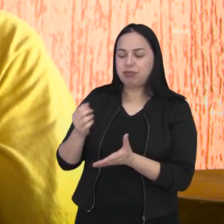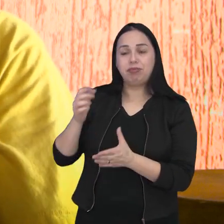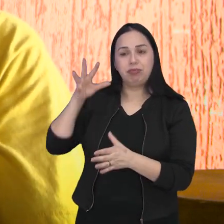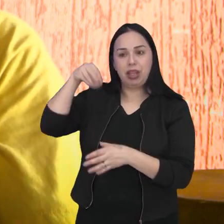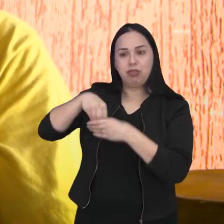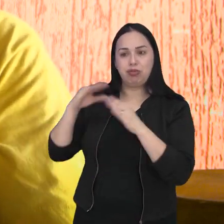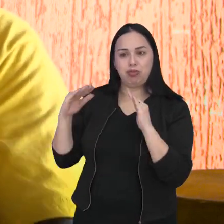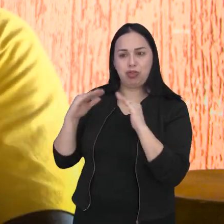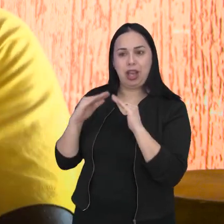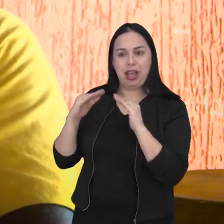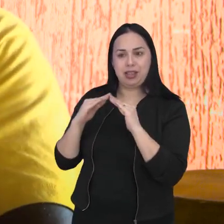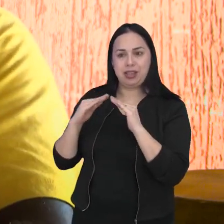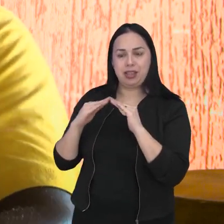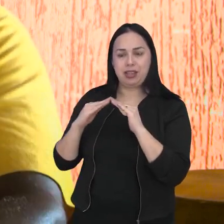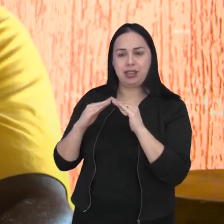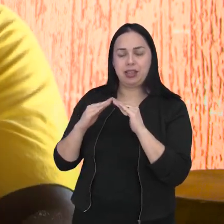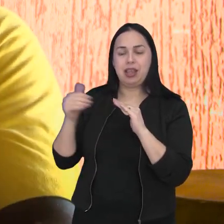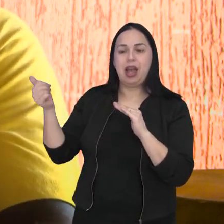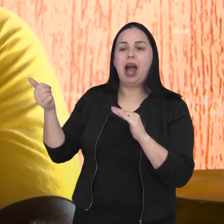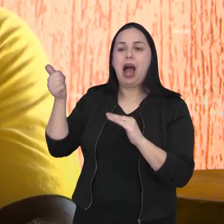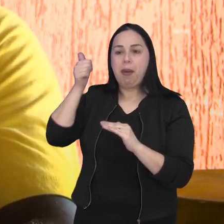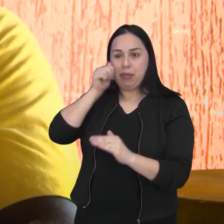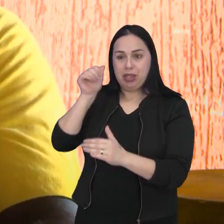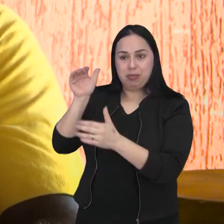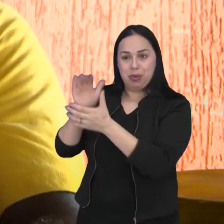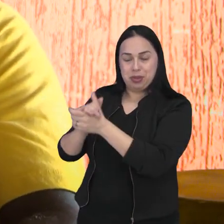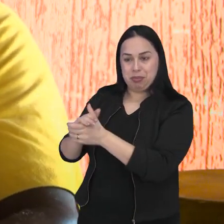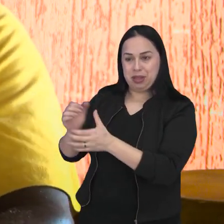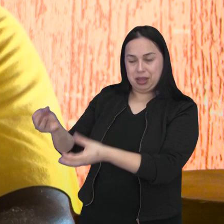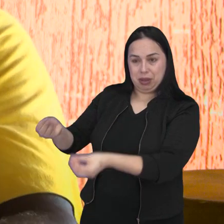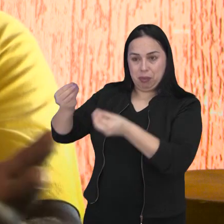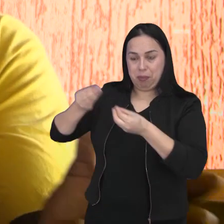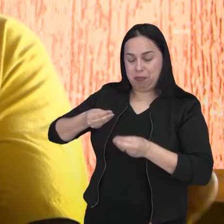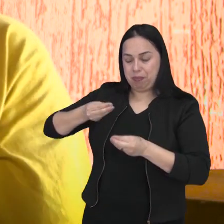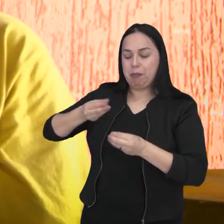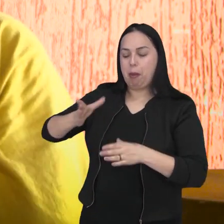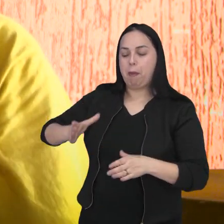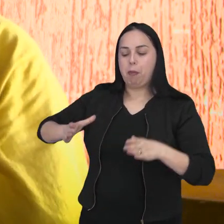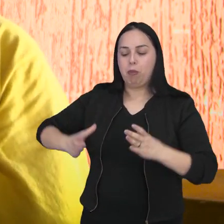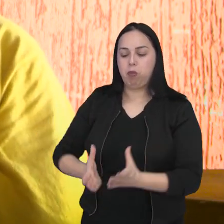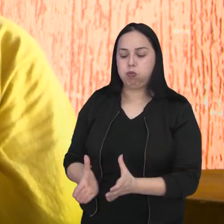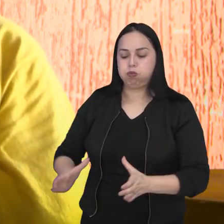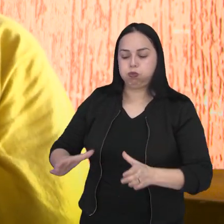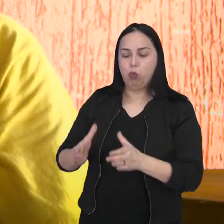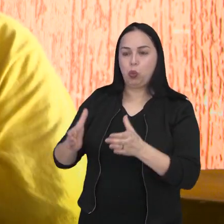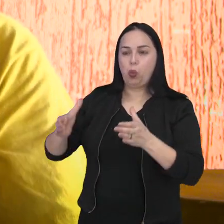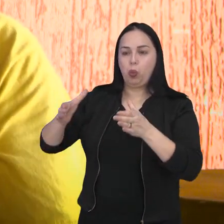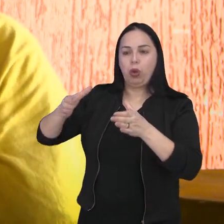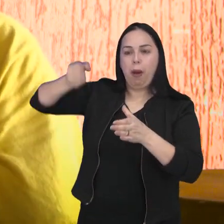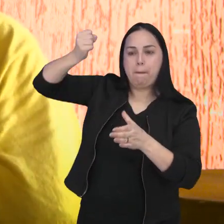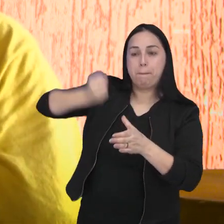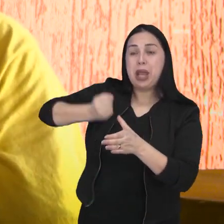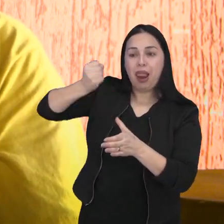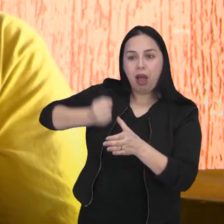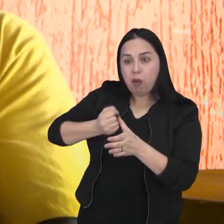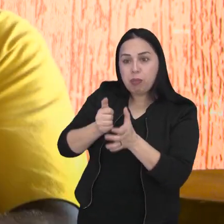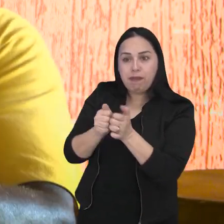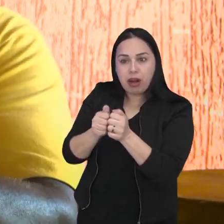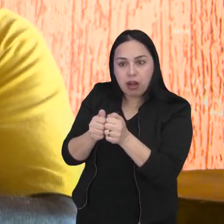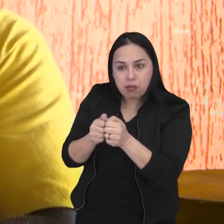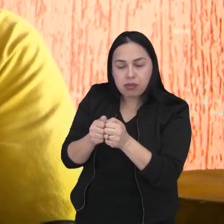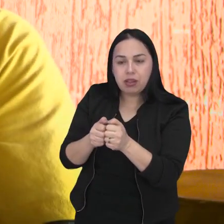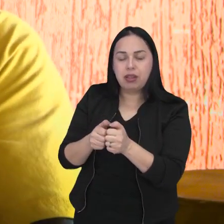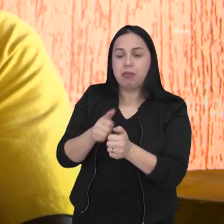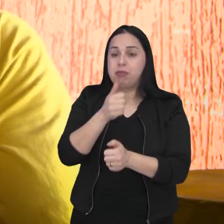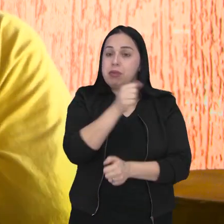foi onde começamos a fazer para casa, né? A Márcia me deu esse pilão, né? Começamos a fazer para casa. E